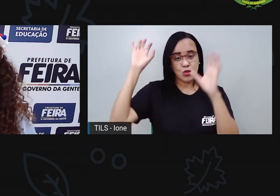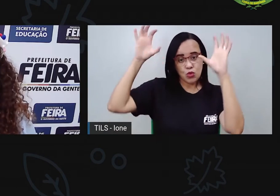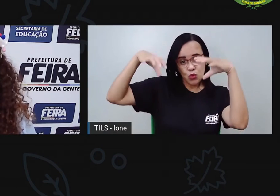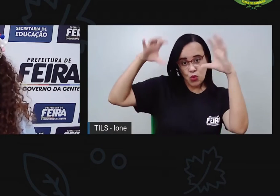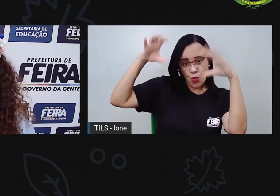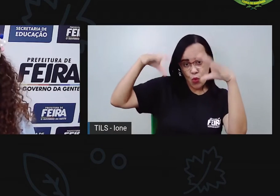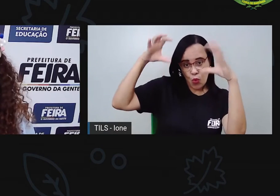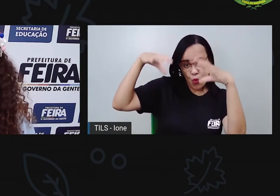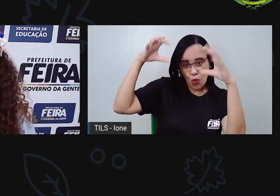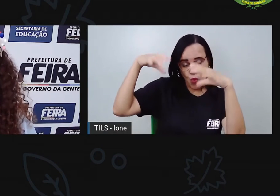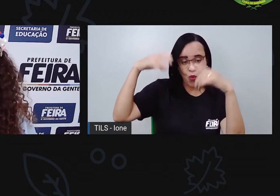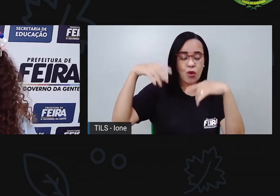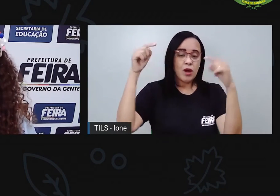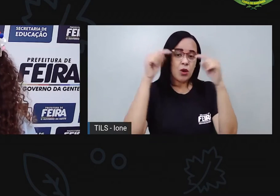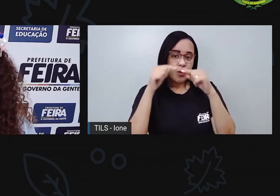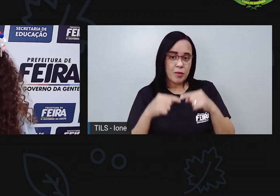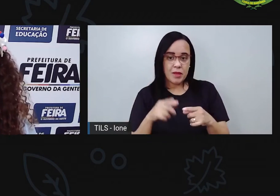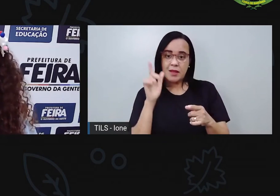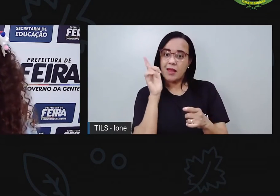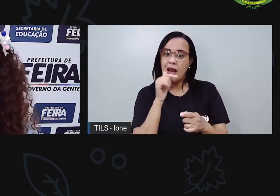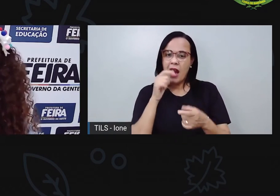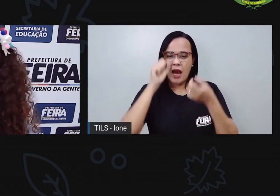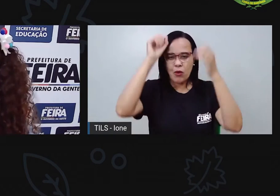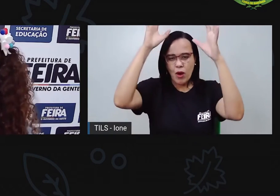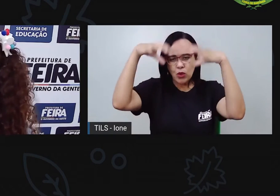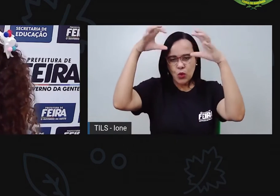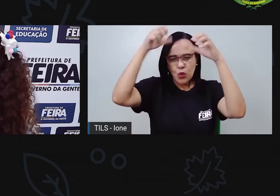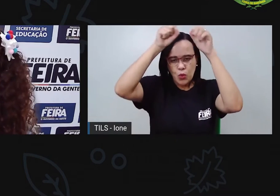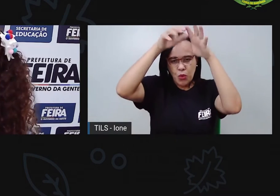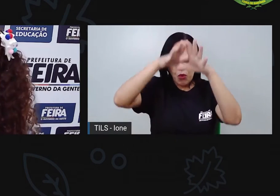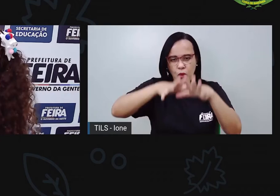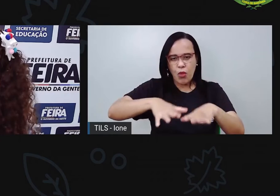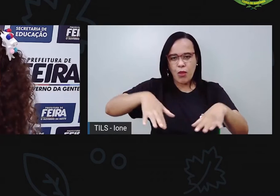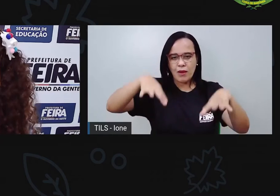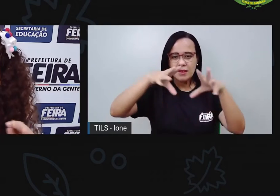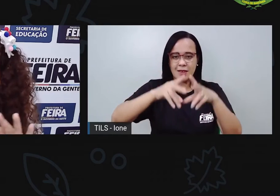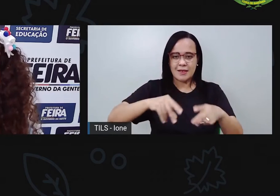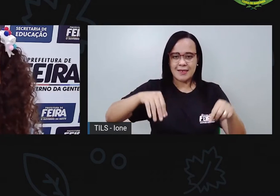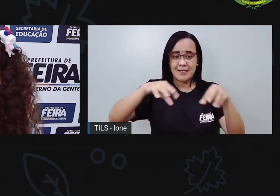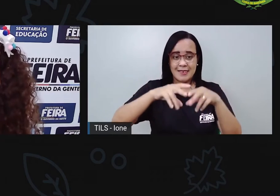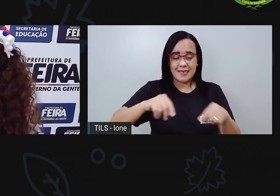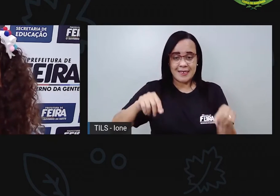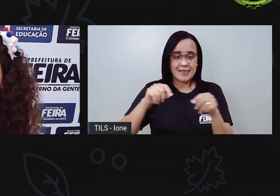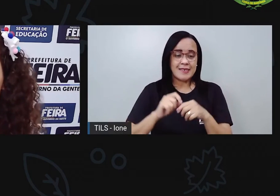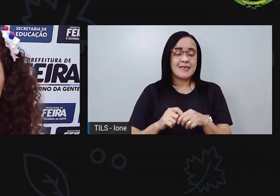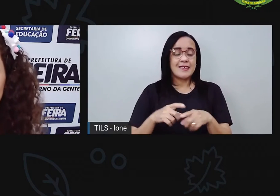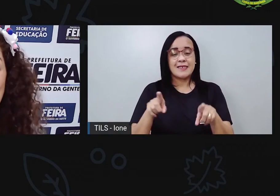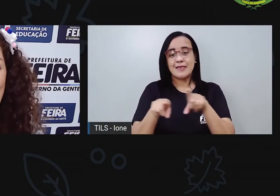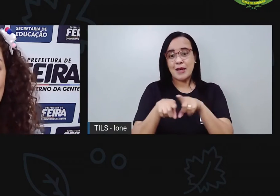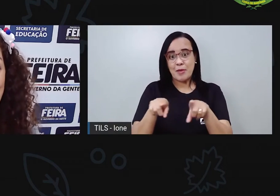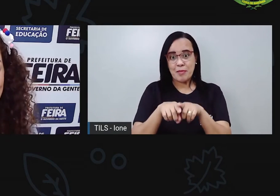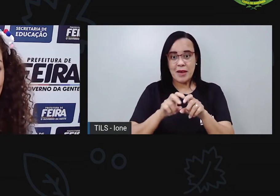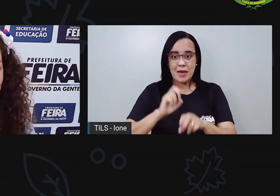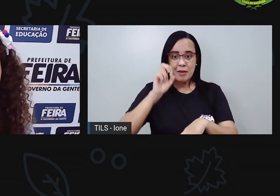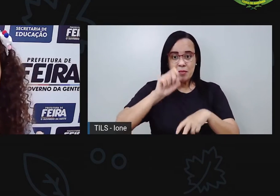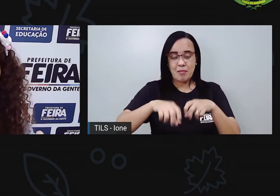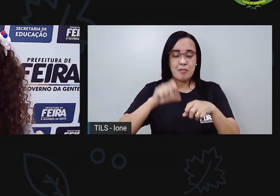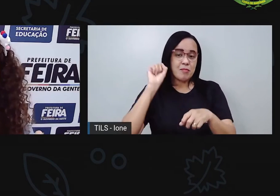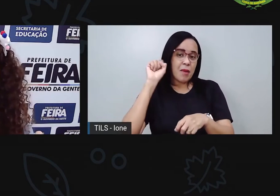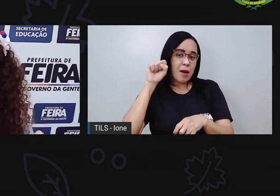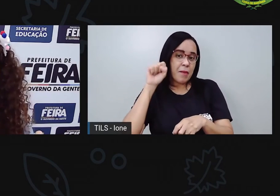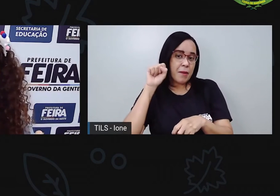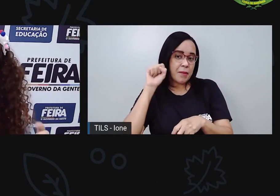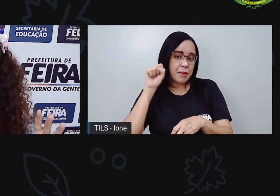aquele barulhinho da água caindo na terra um som de toc toc toc tem alguém batendo